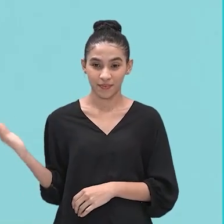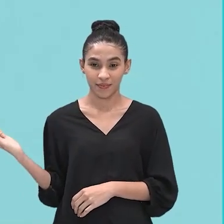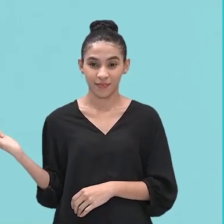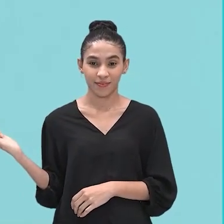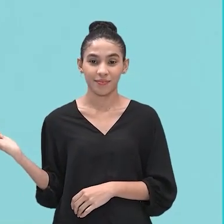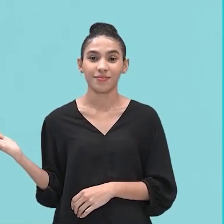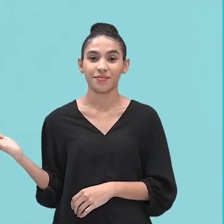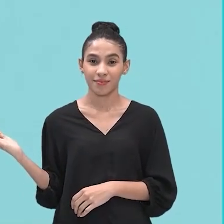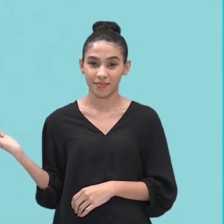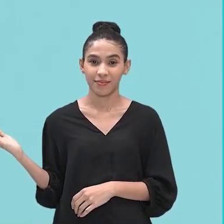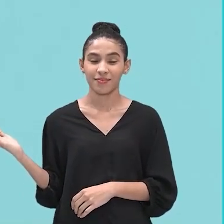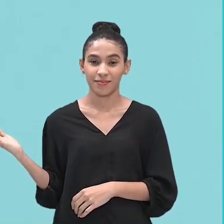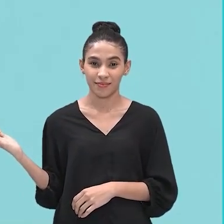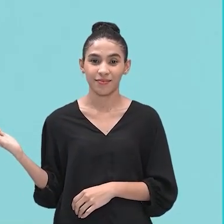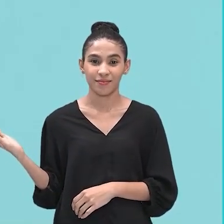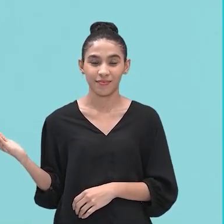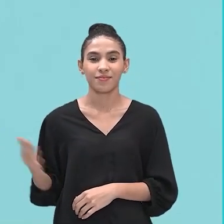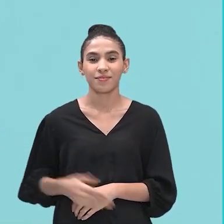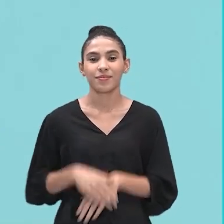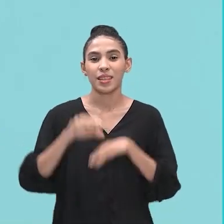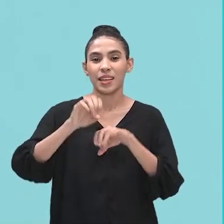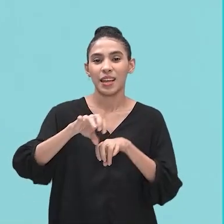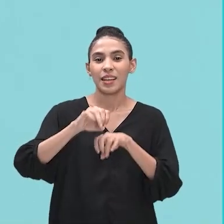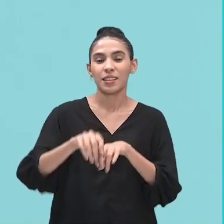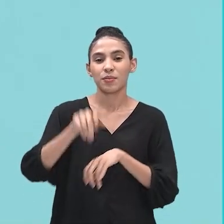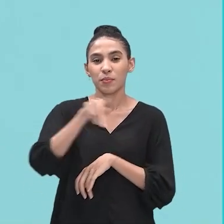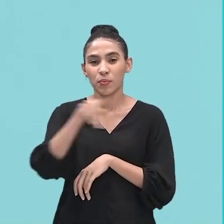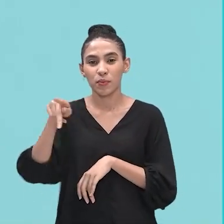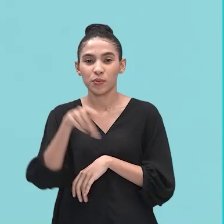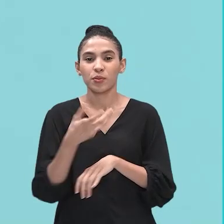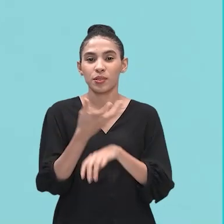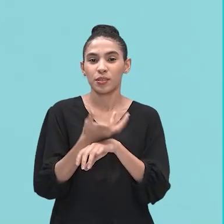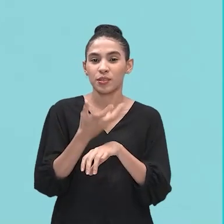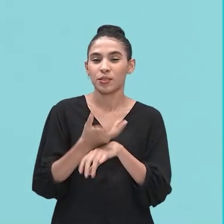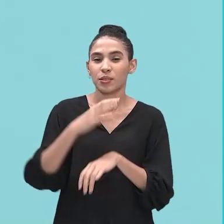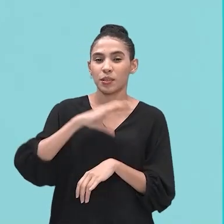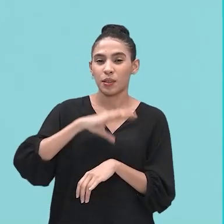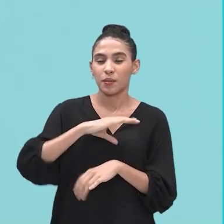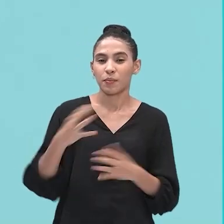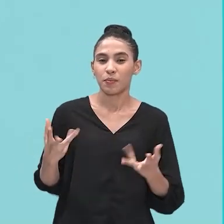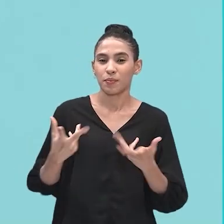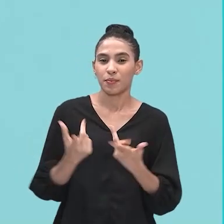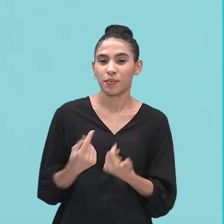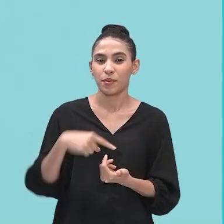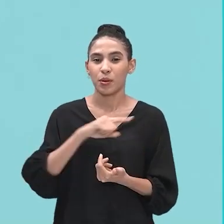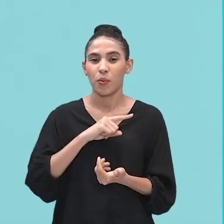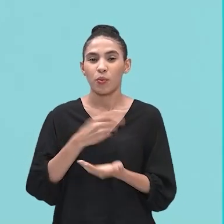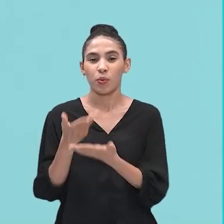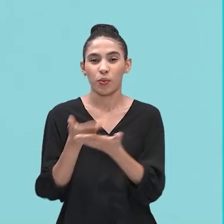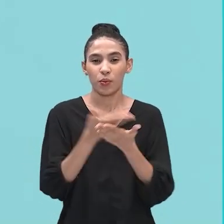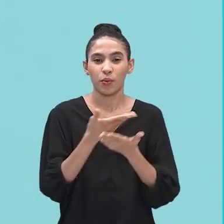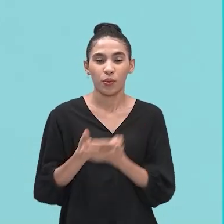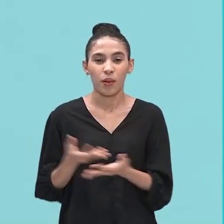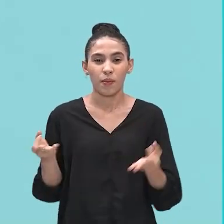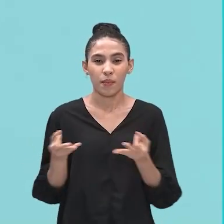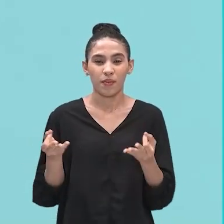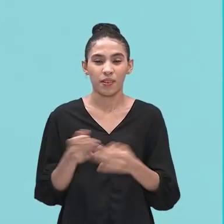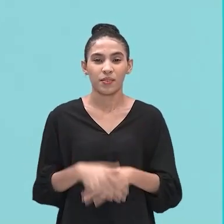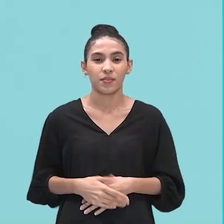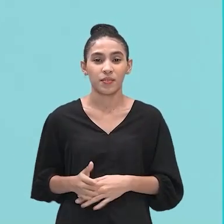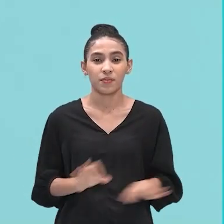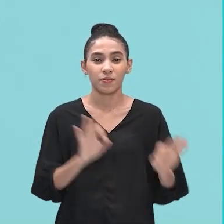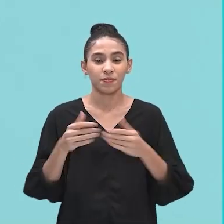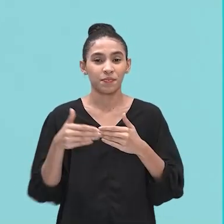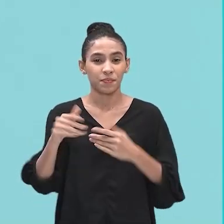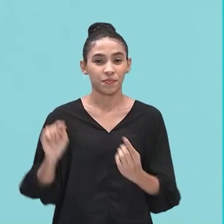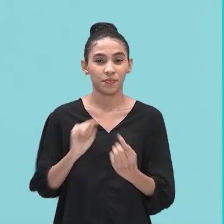Rodrigo Ribeiro, ministrante aqui desse componente maravilhoso que nós vamos ter uma aula incrível. Vamos ver os objetos